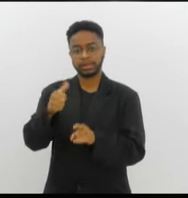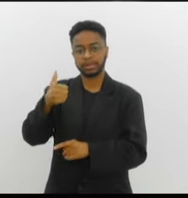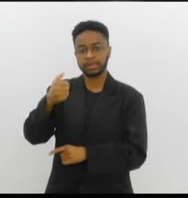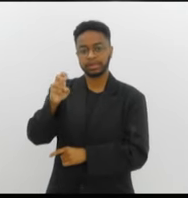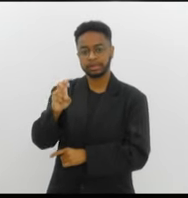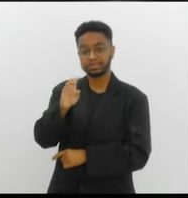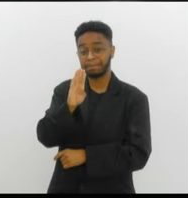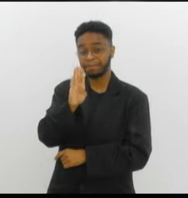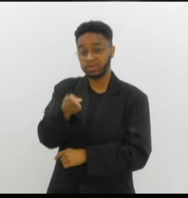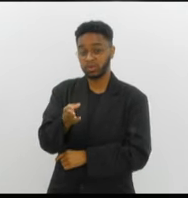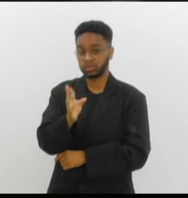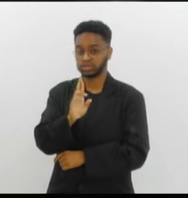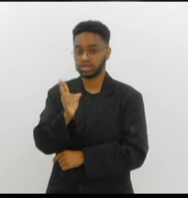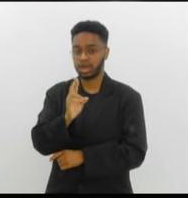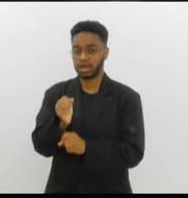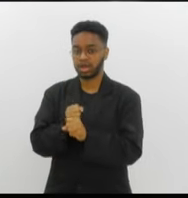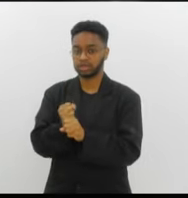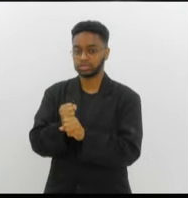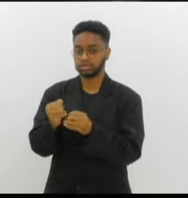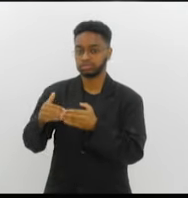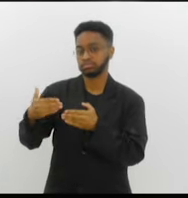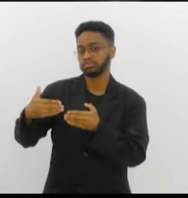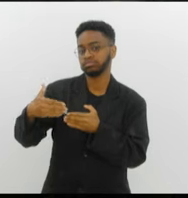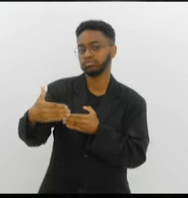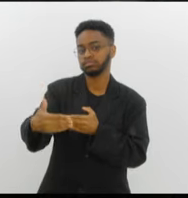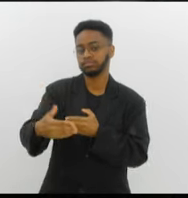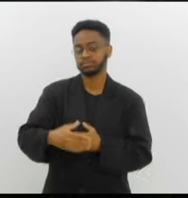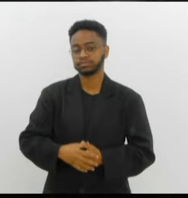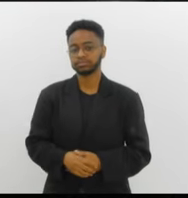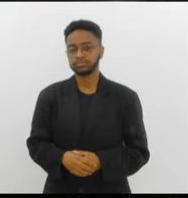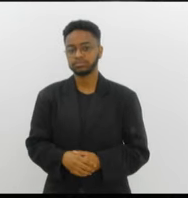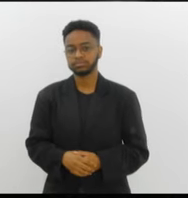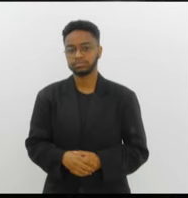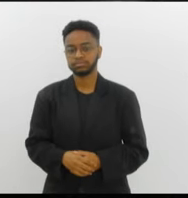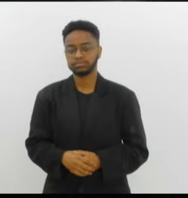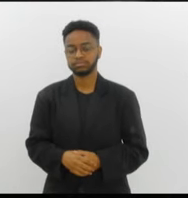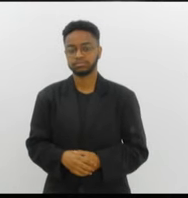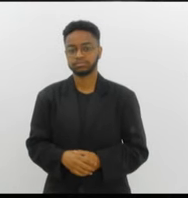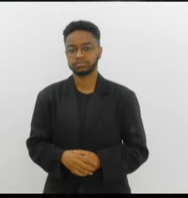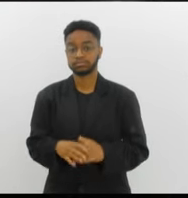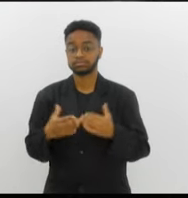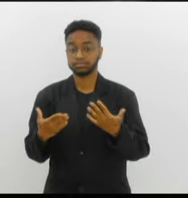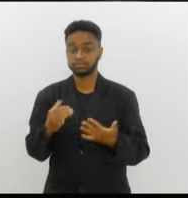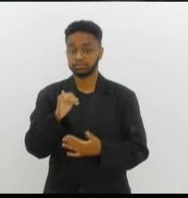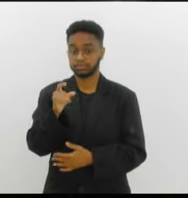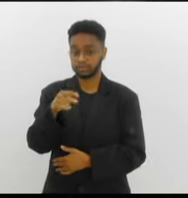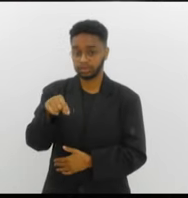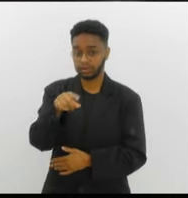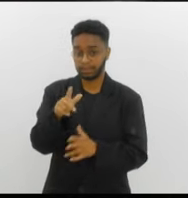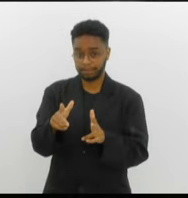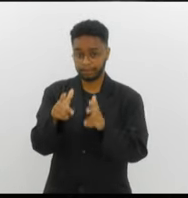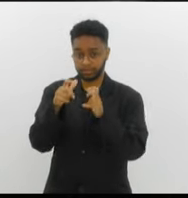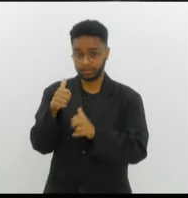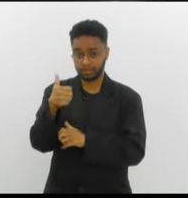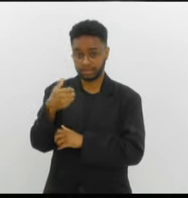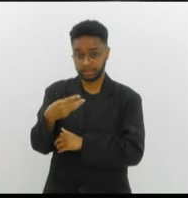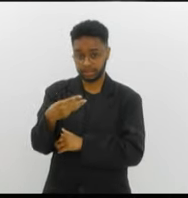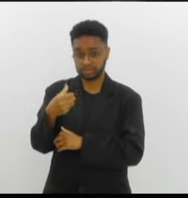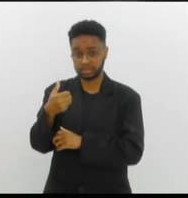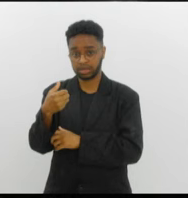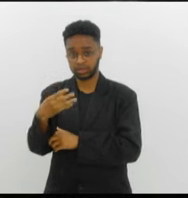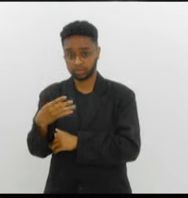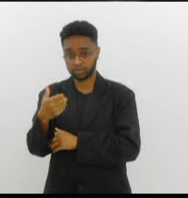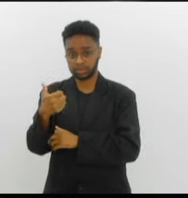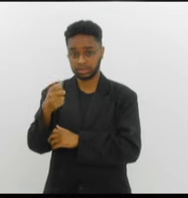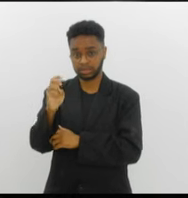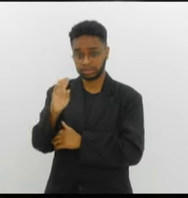de reais a cada ano. E se o senhor tirar desses 13, 14, 15 bilhões